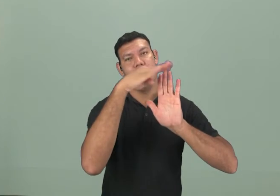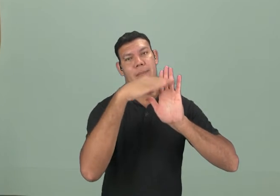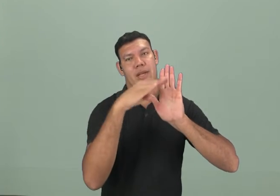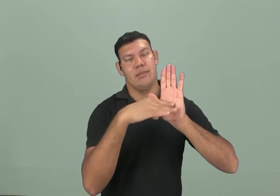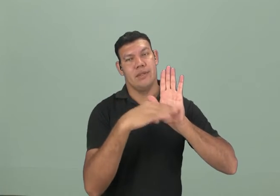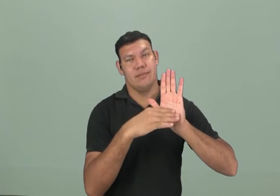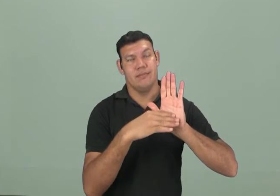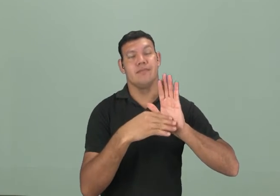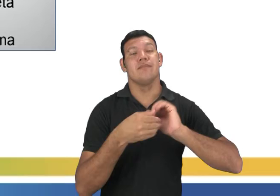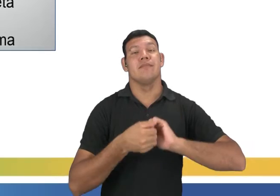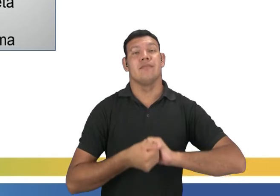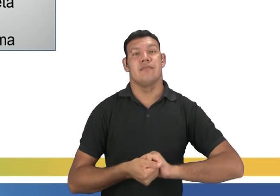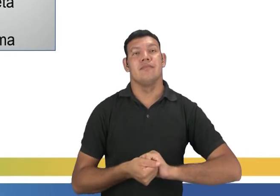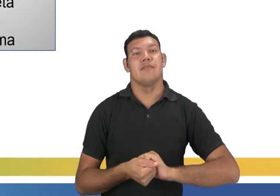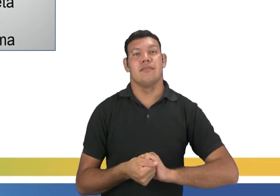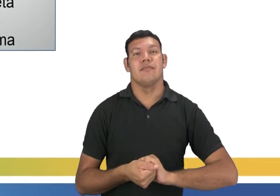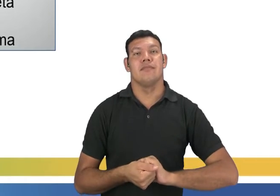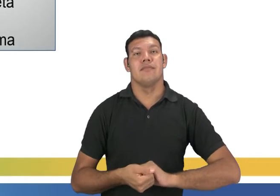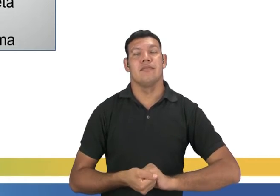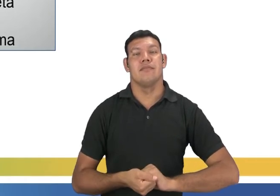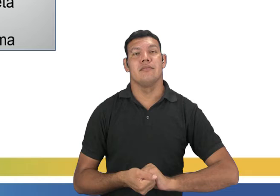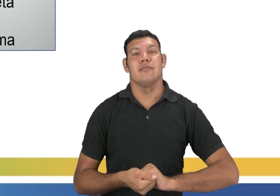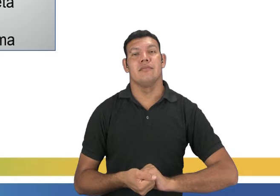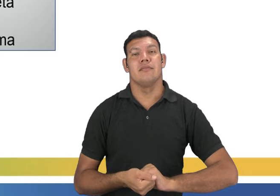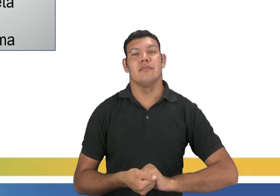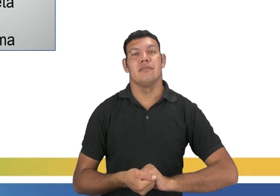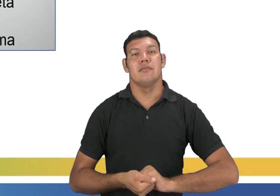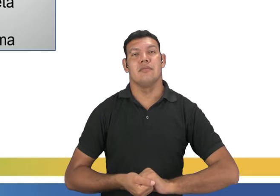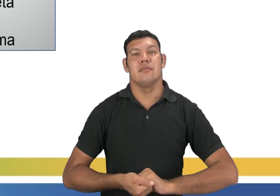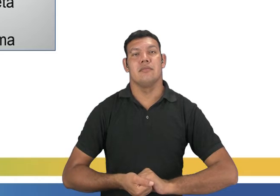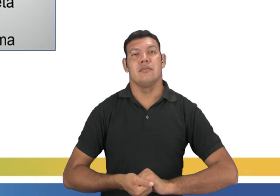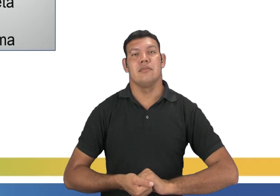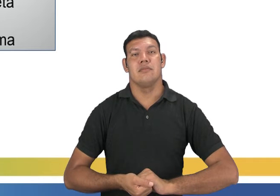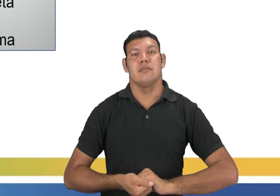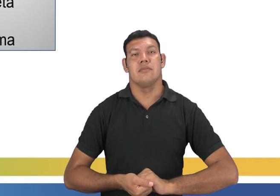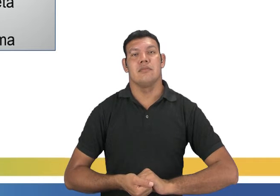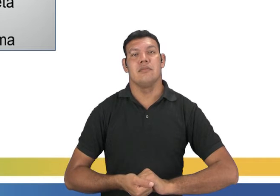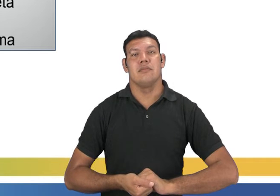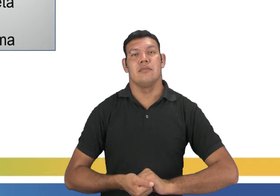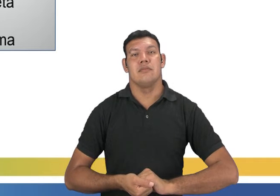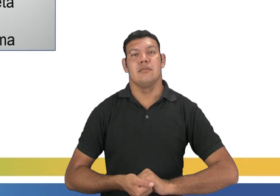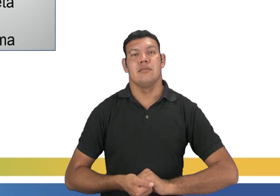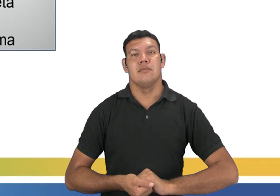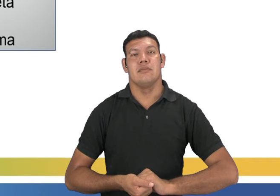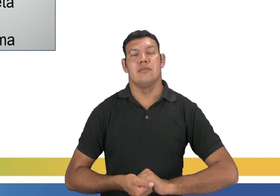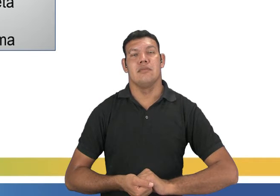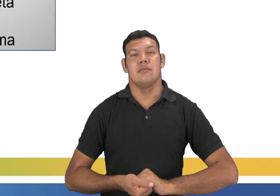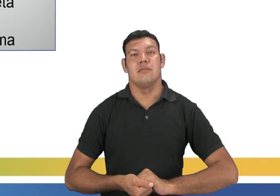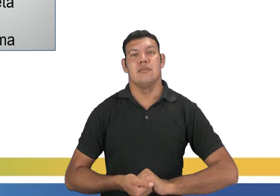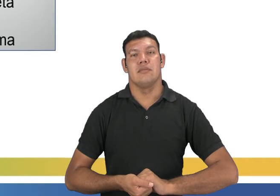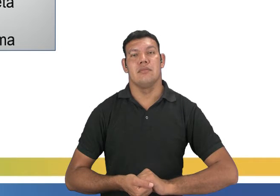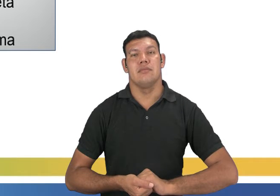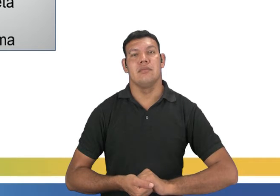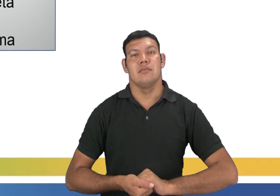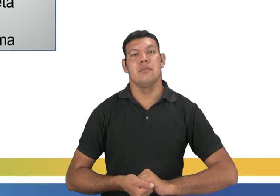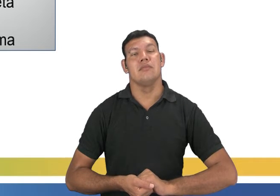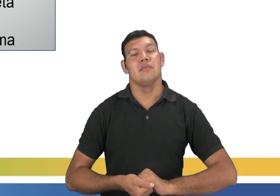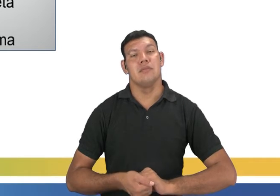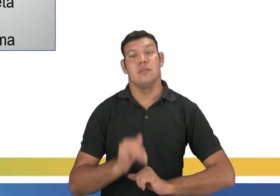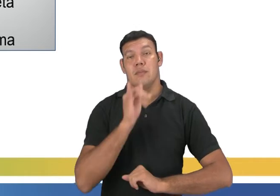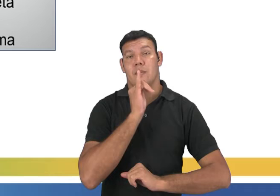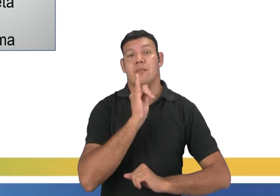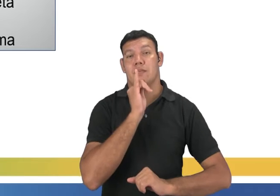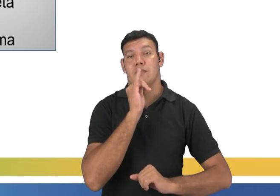para vocês. São as ondas de rádio, micro-ondas, infravermelho, luz visível, ultravioleta, raio-x e raio gama. São as ondas,